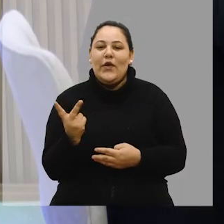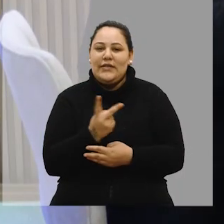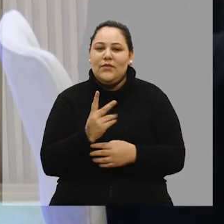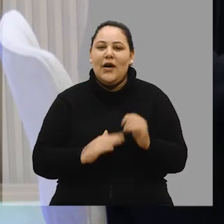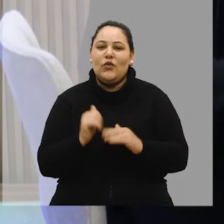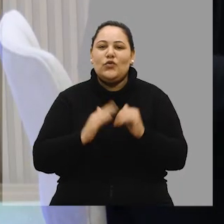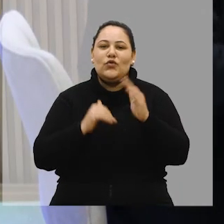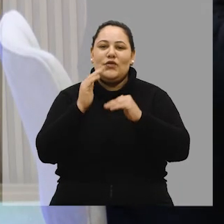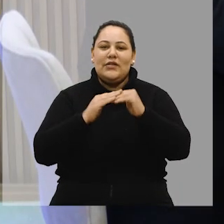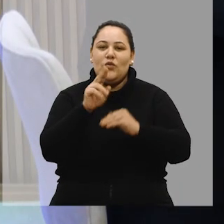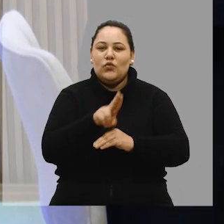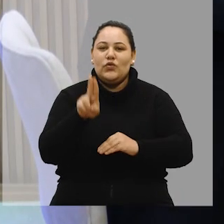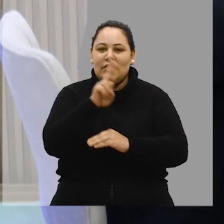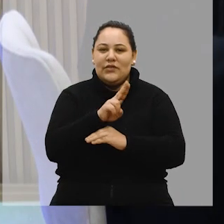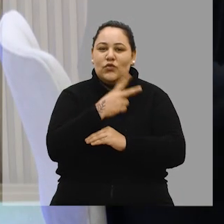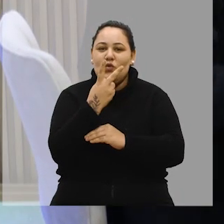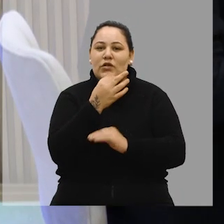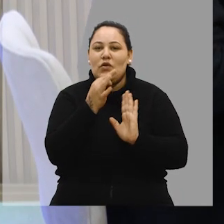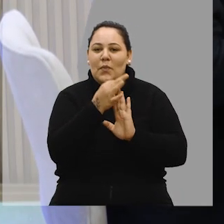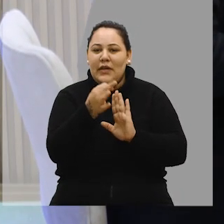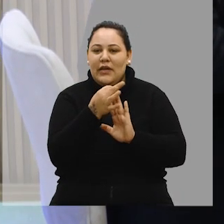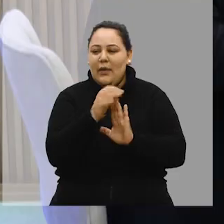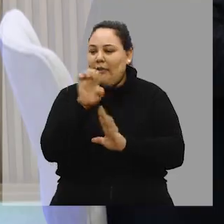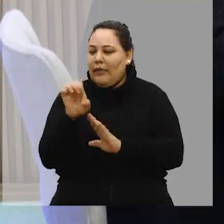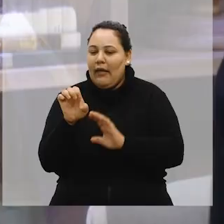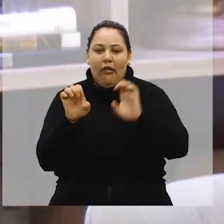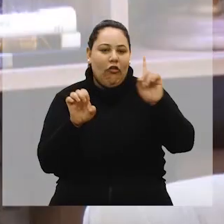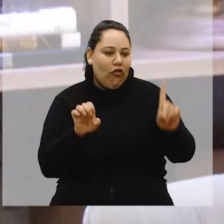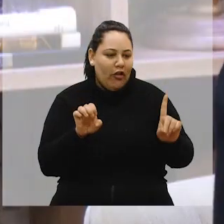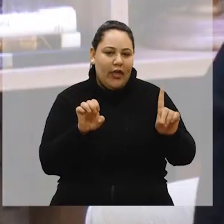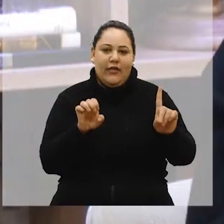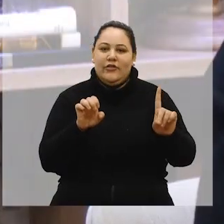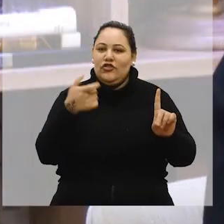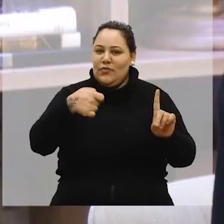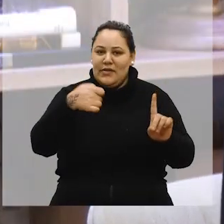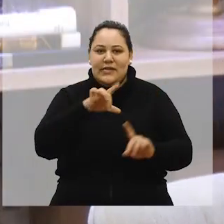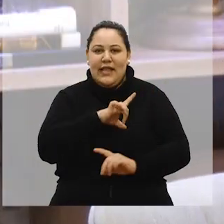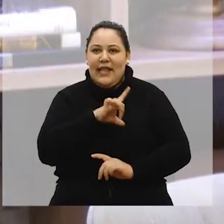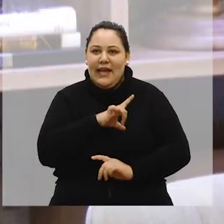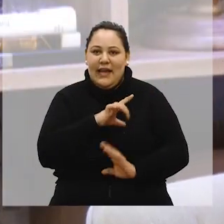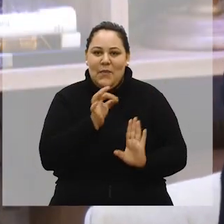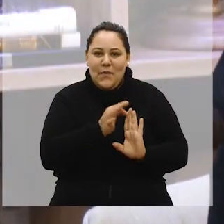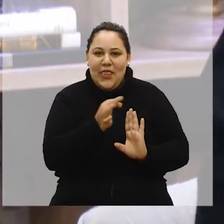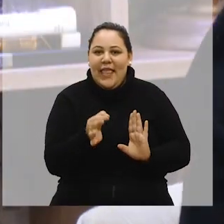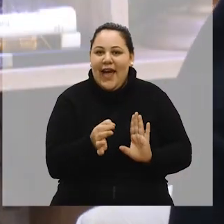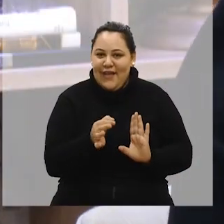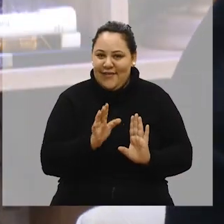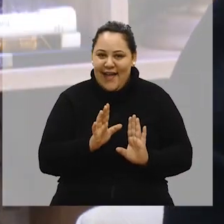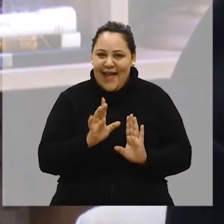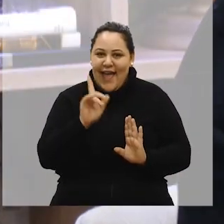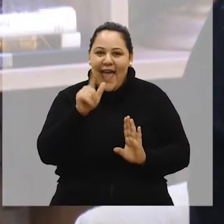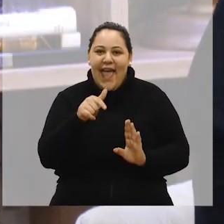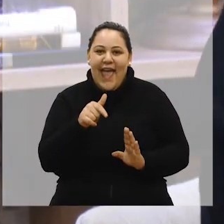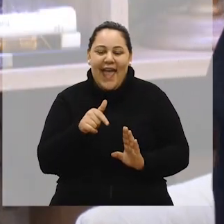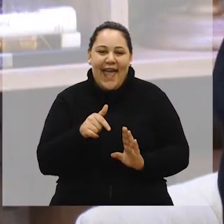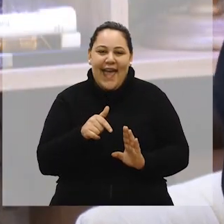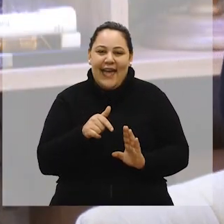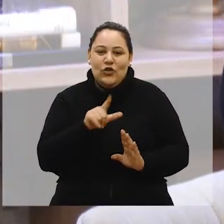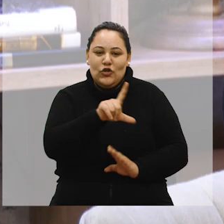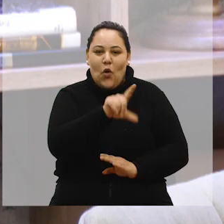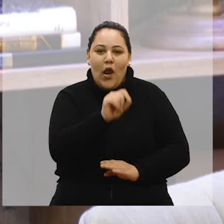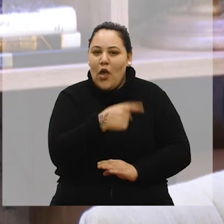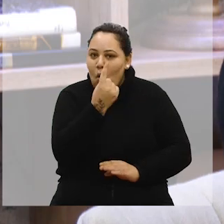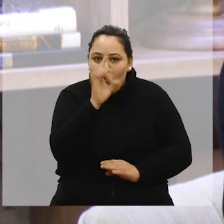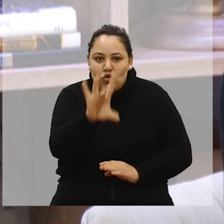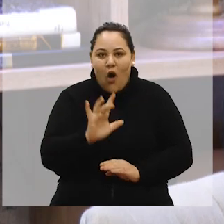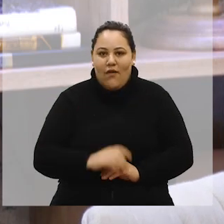entre coisas, né, da esquerda, coisas da direita. A gente tem que ter a posição, tu cria uma chancela, assim, tu é carimbado,